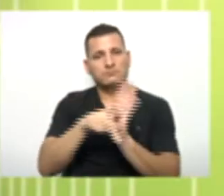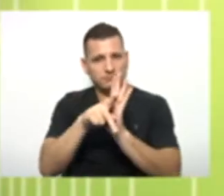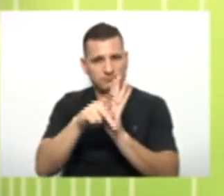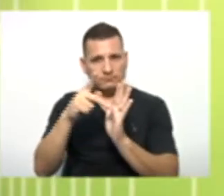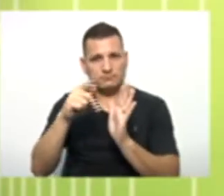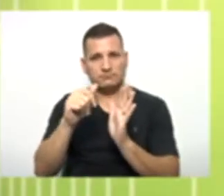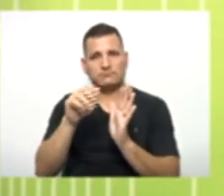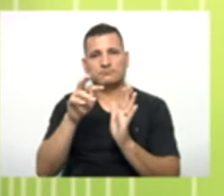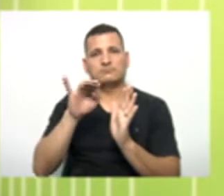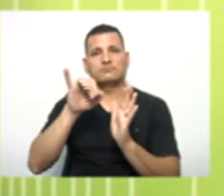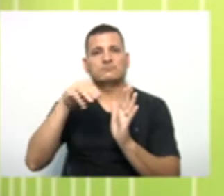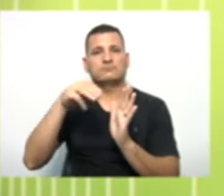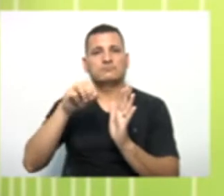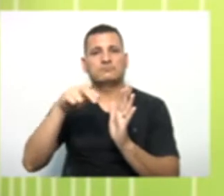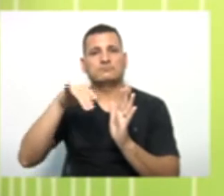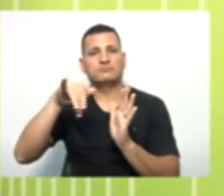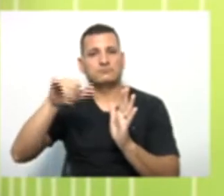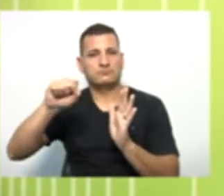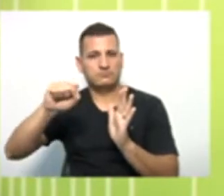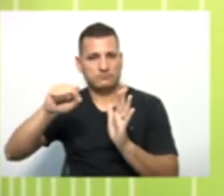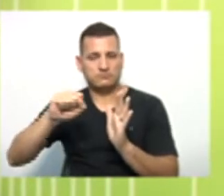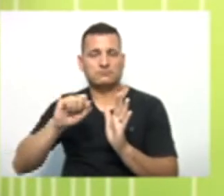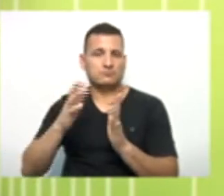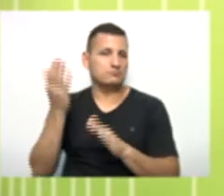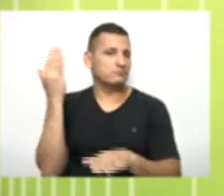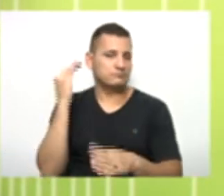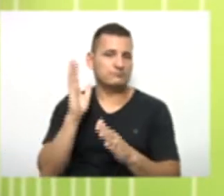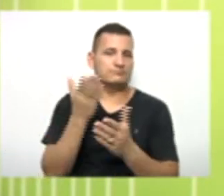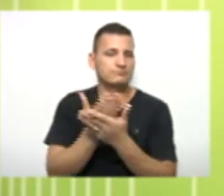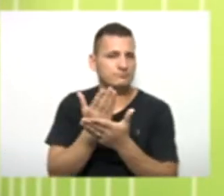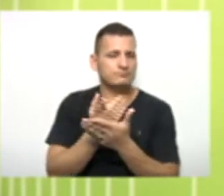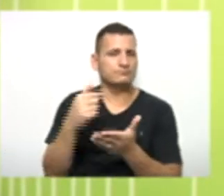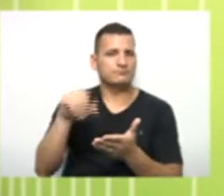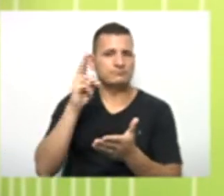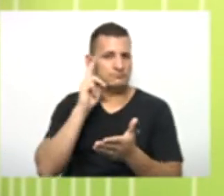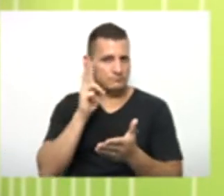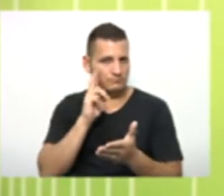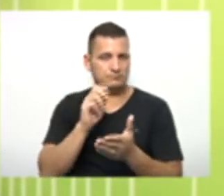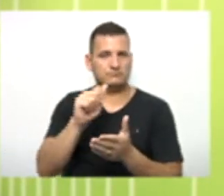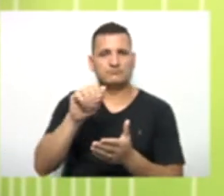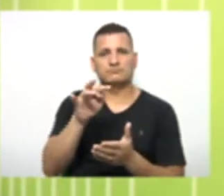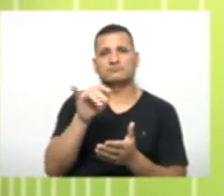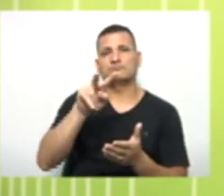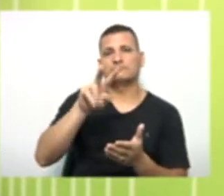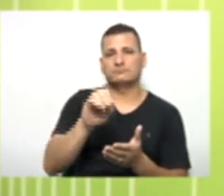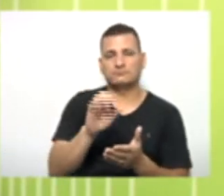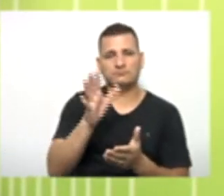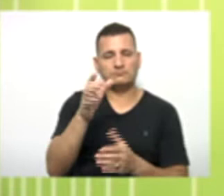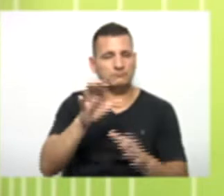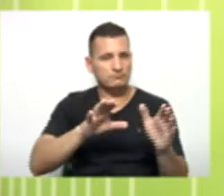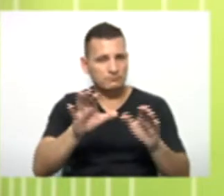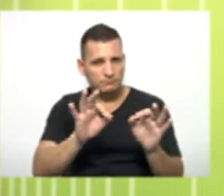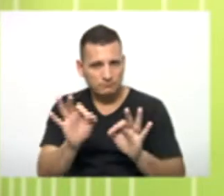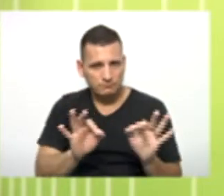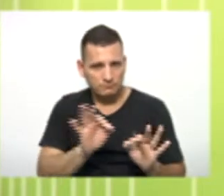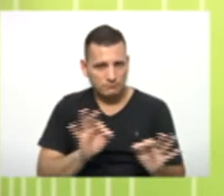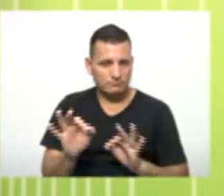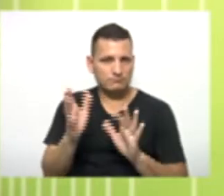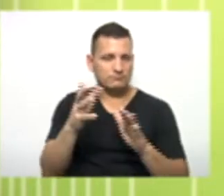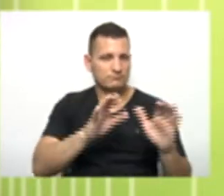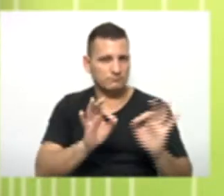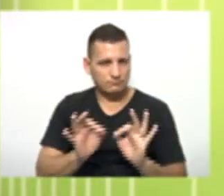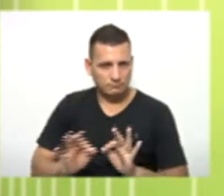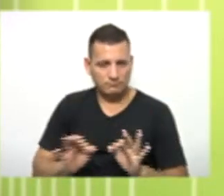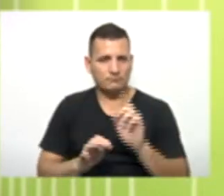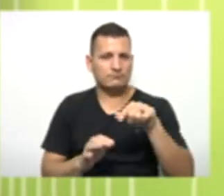estudamos o ativo, as contas do ativo. Vocês lembram que nós agrupamos essas contas do ativo, que foram o